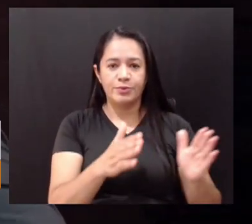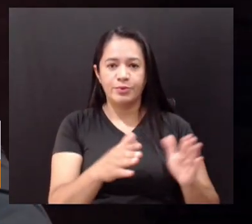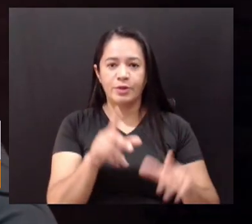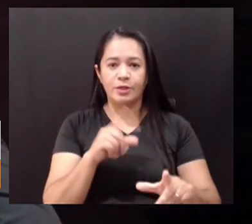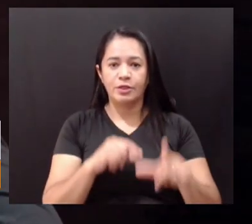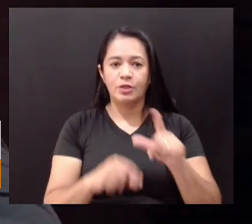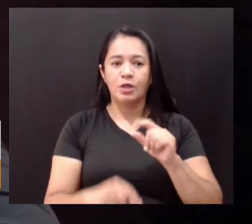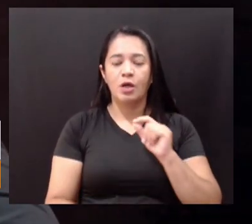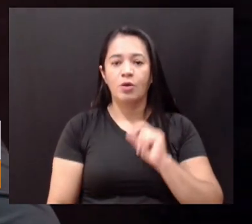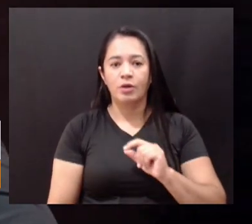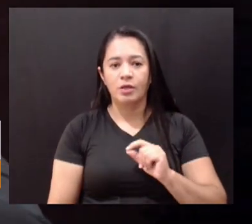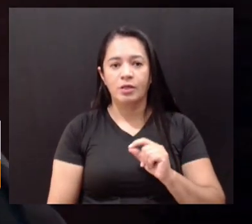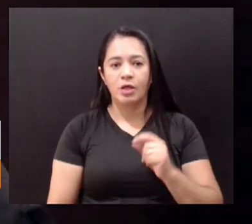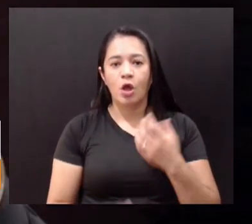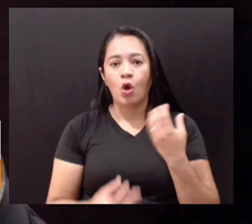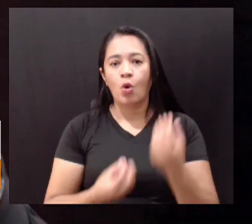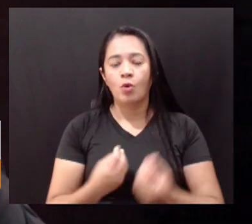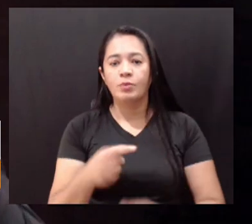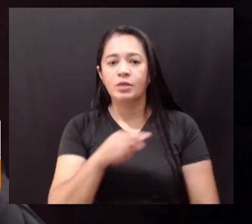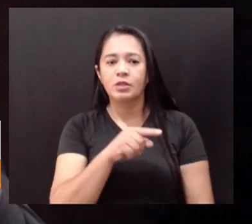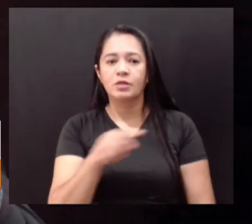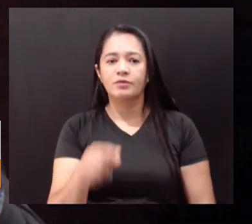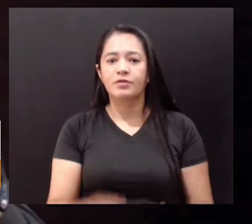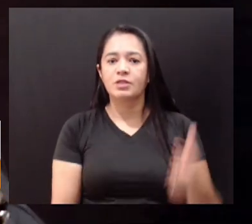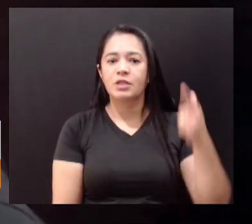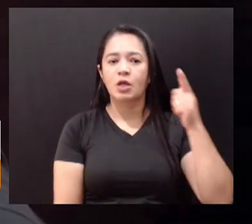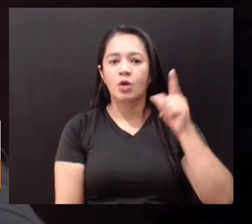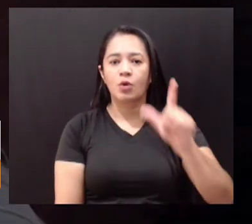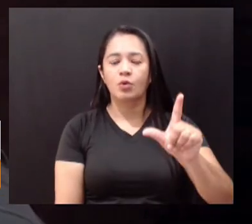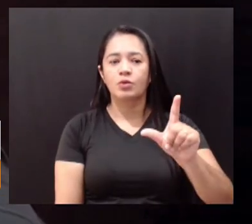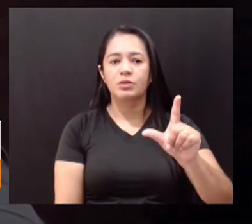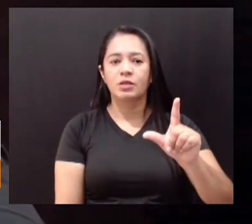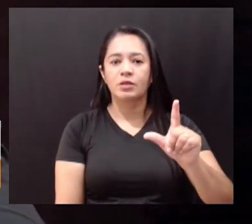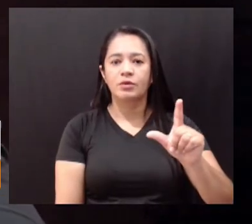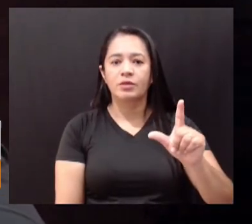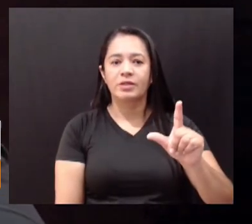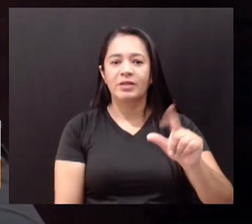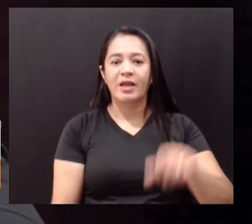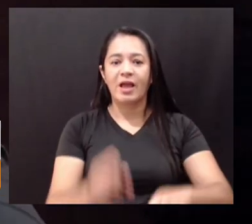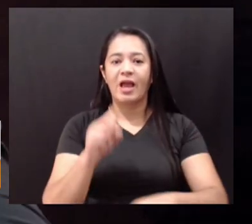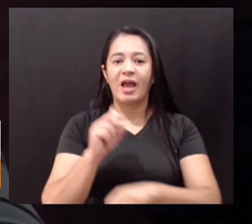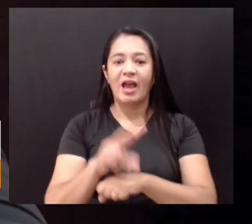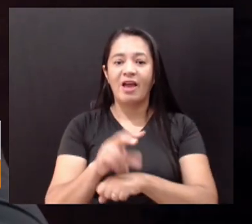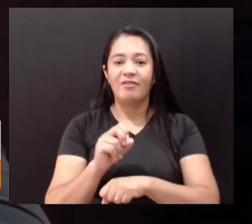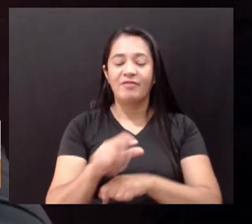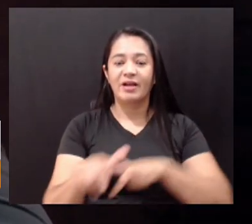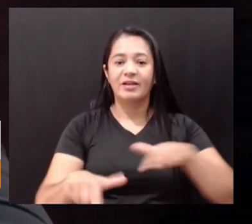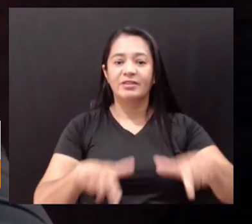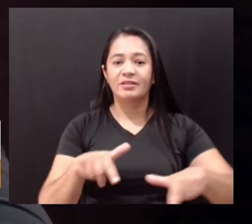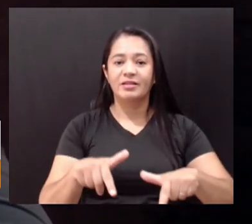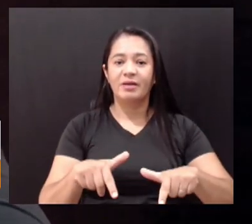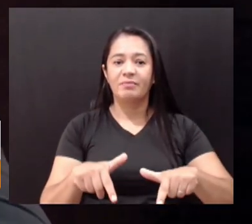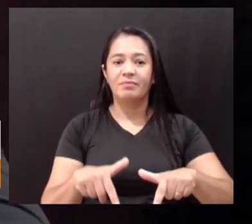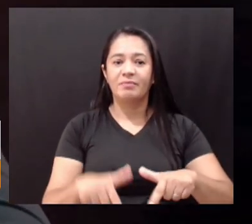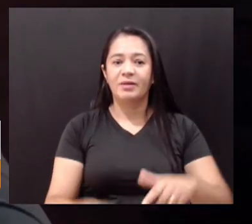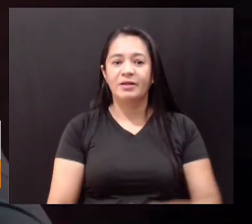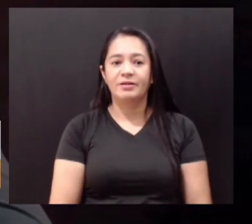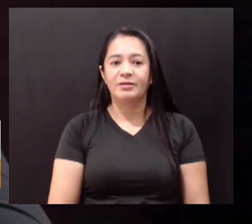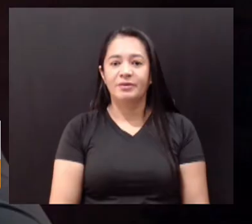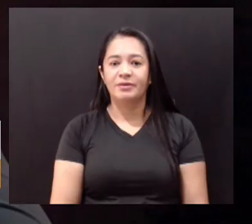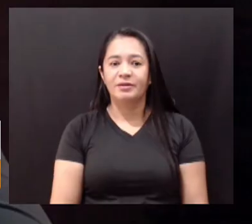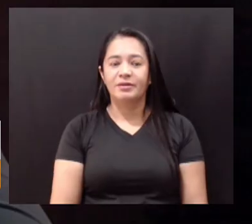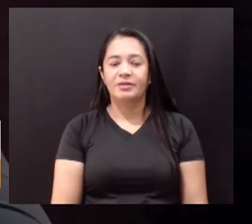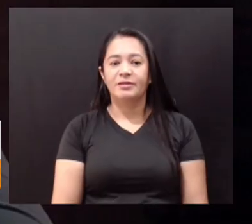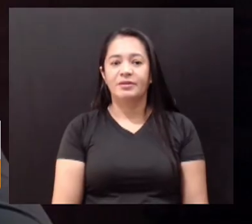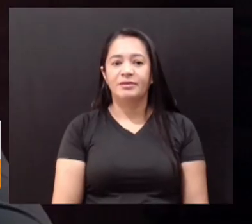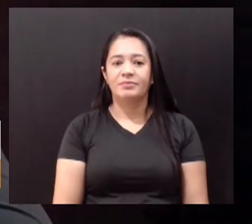como que você vai conseguir a tão sonhada vaga de emprego, é maior clareza sobre aquilo que você gostaria de estar